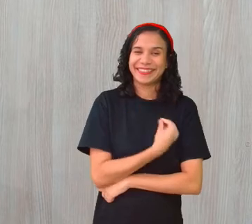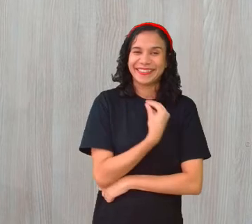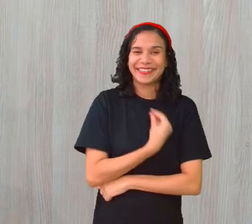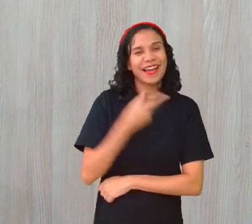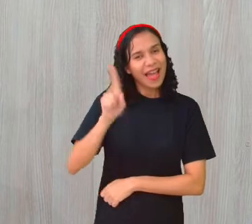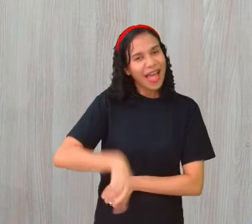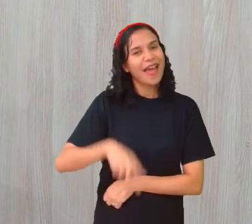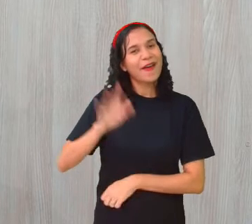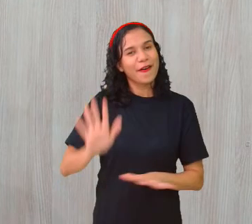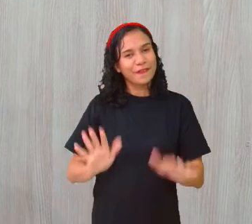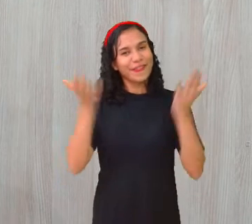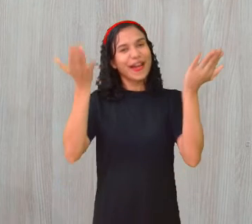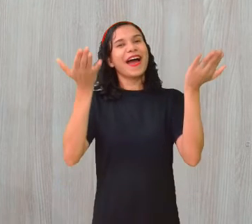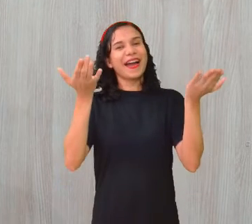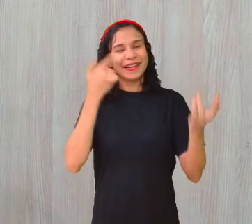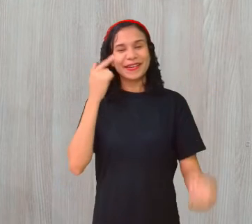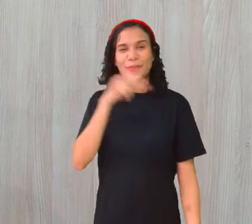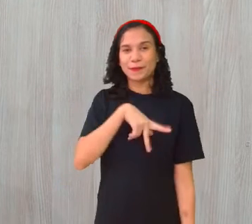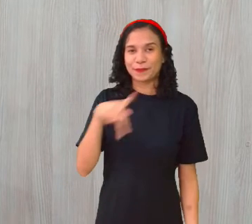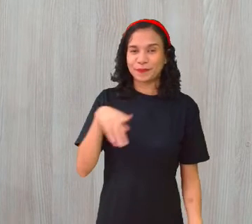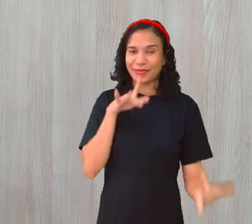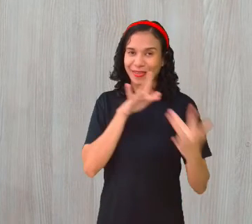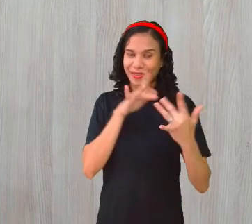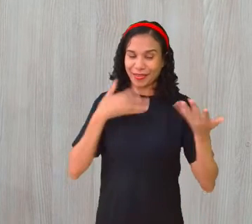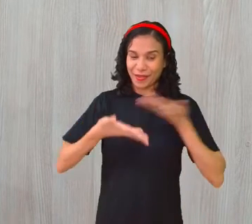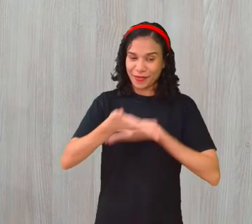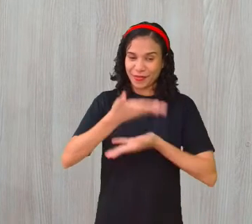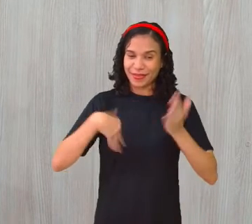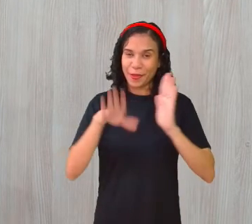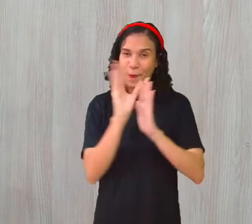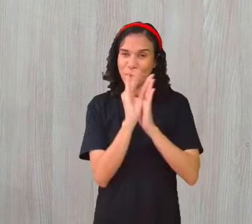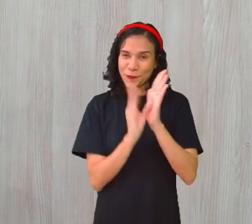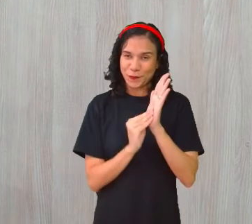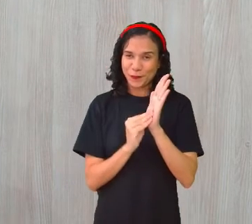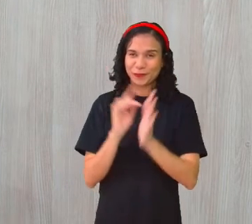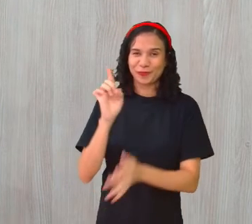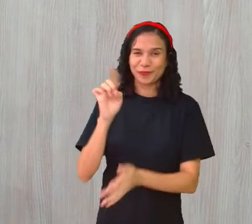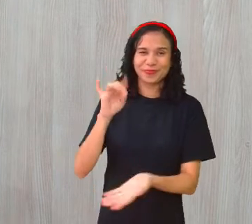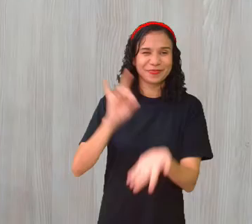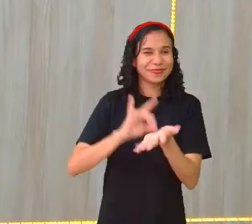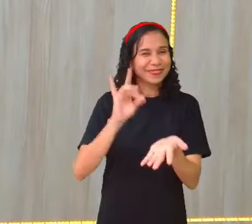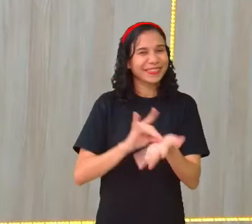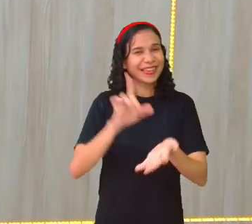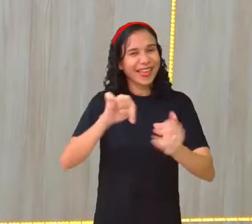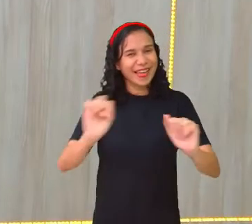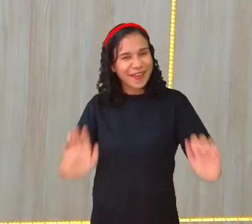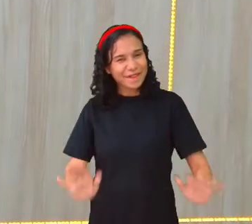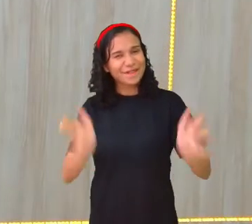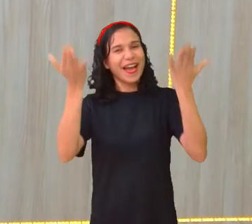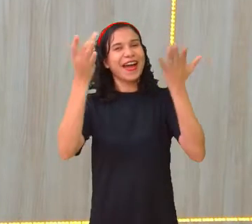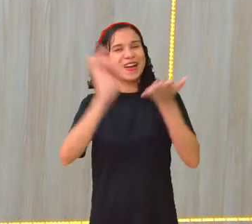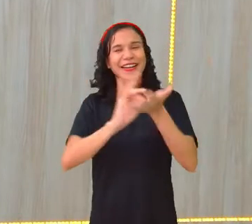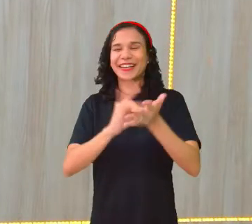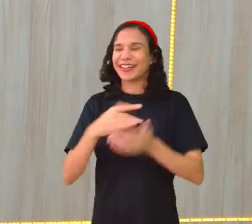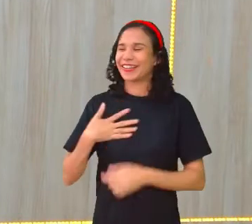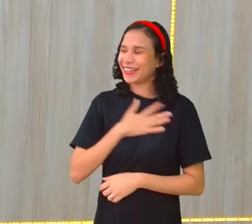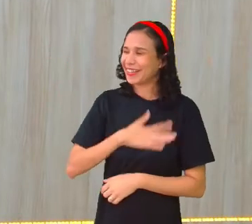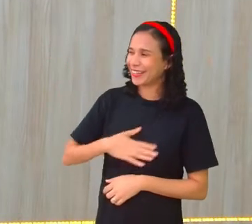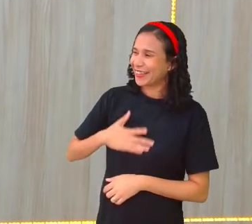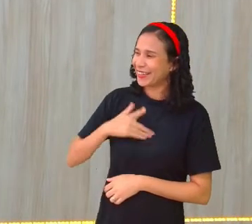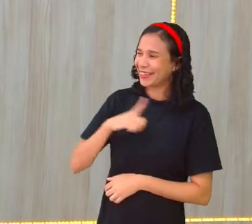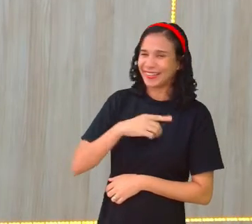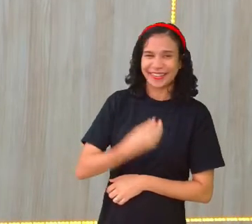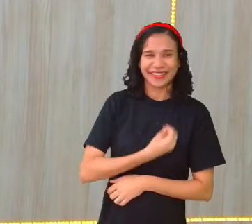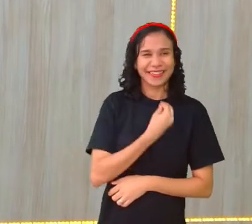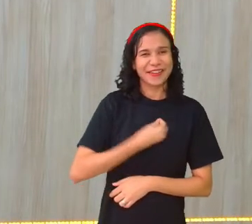uma festa, né, professora Vanessa? Eu espero que o pessoal interaja aí com o nosso conteúdo, né? Exatamente, é uma festa mesmo. Eu estou muito contente aqui com a